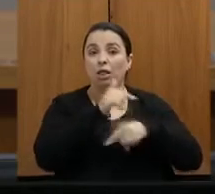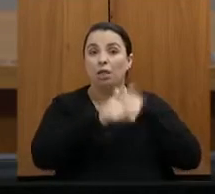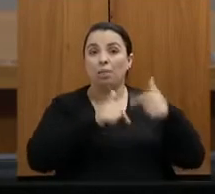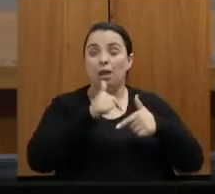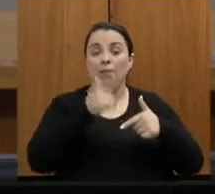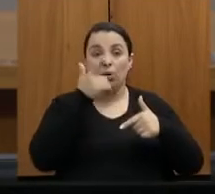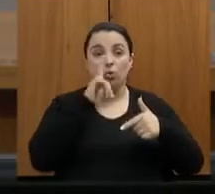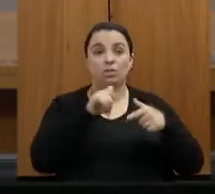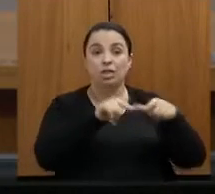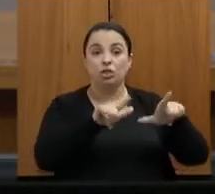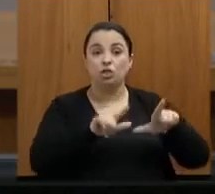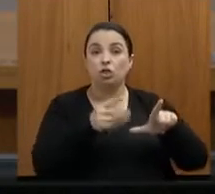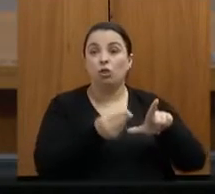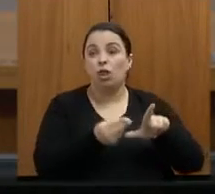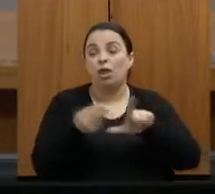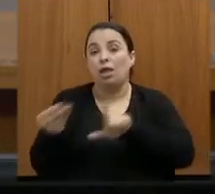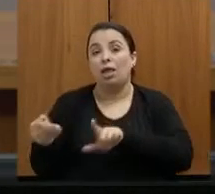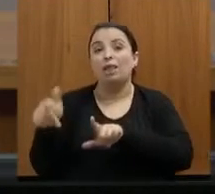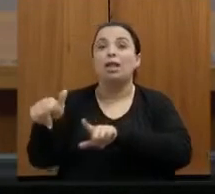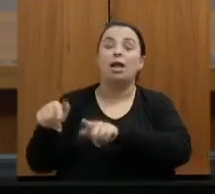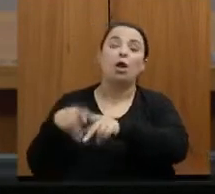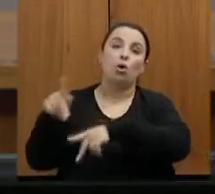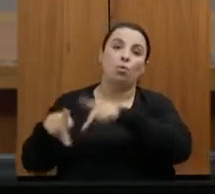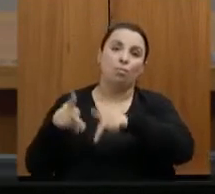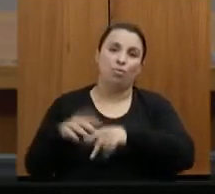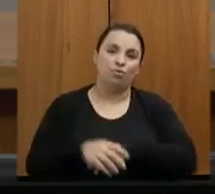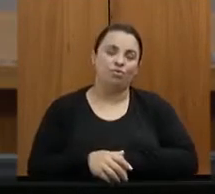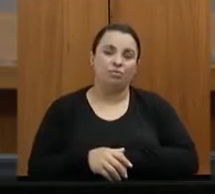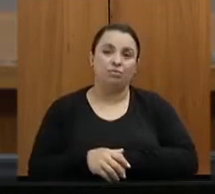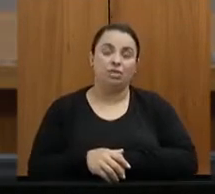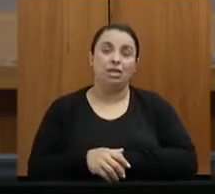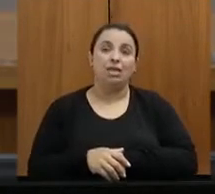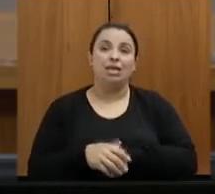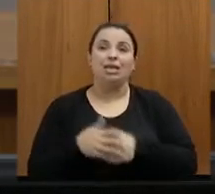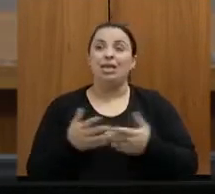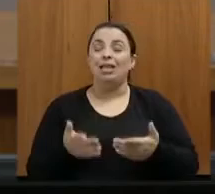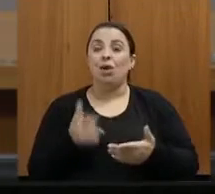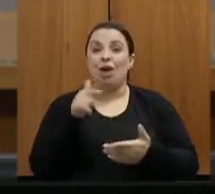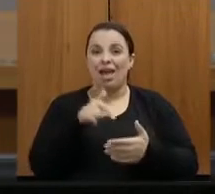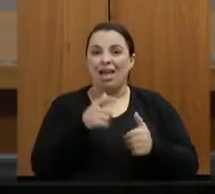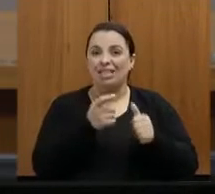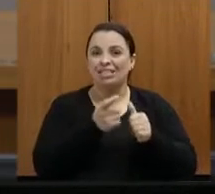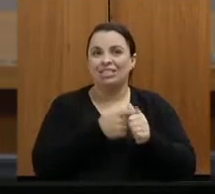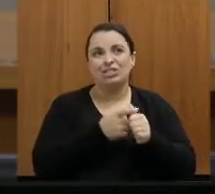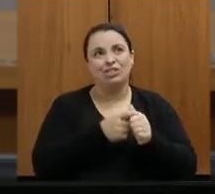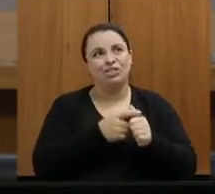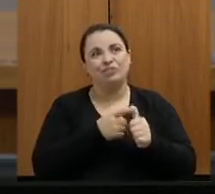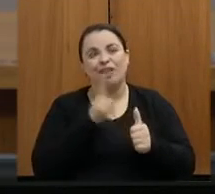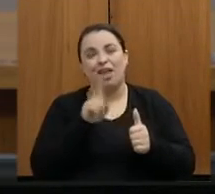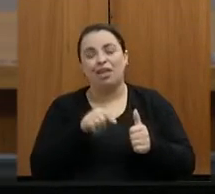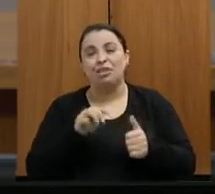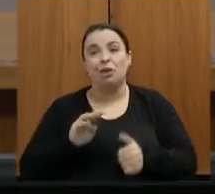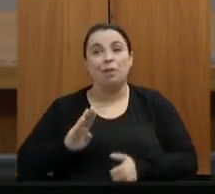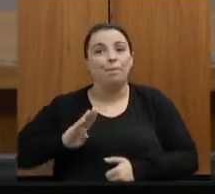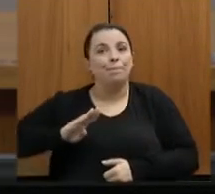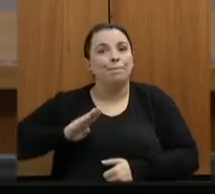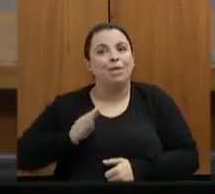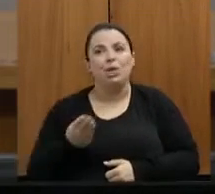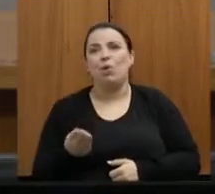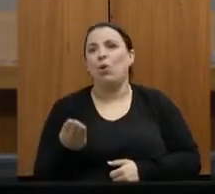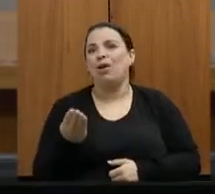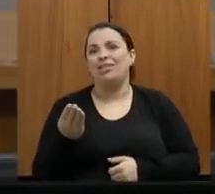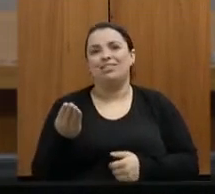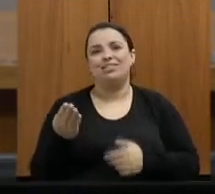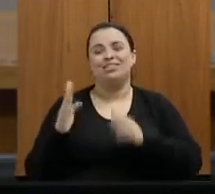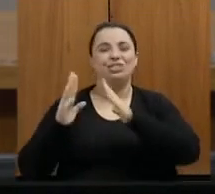o nosso déficit fundiário é na casa de milhões de imóveis. E isso é imóvel desde o de baixa renda até o altíssimo padrão de